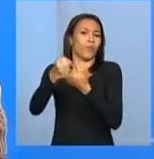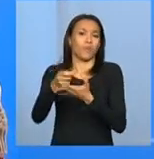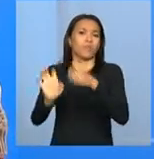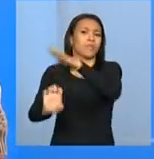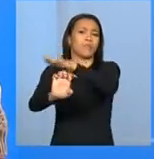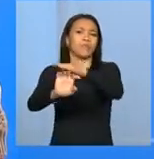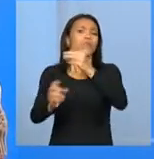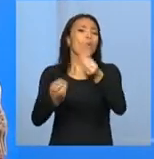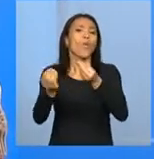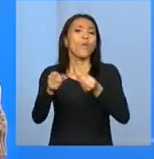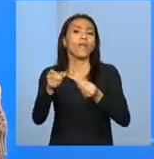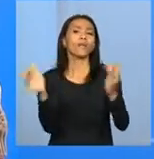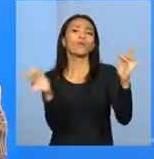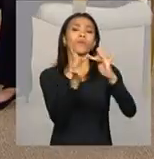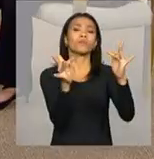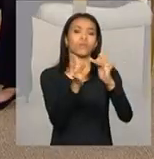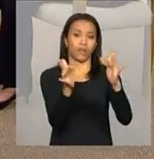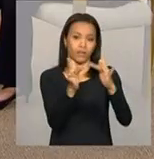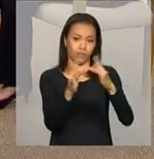contato?